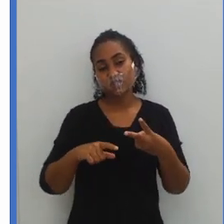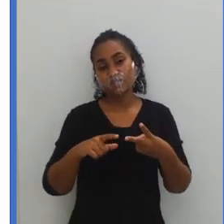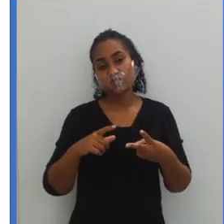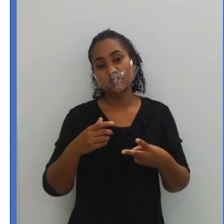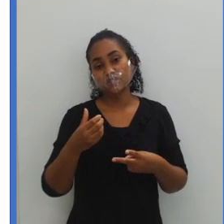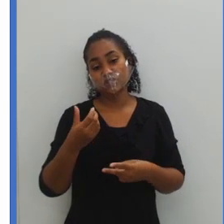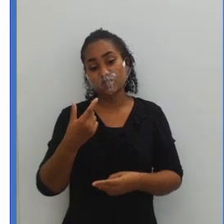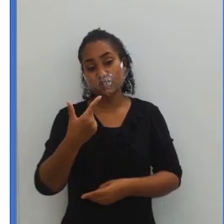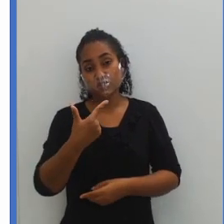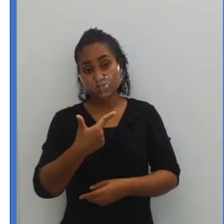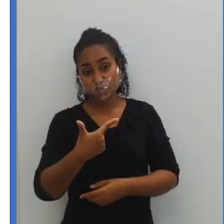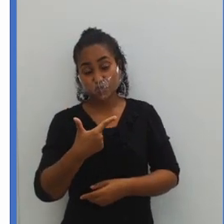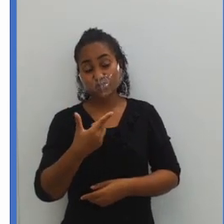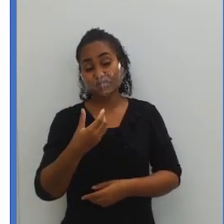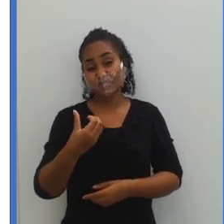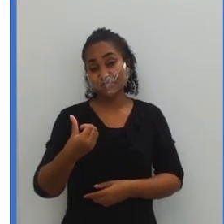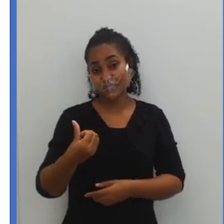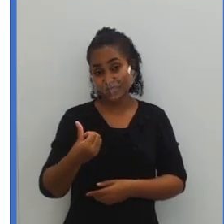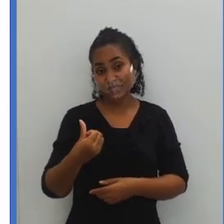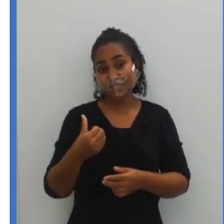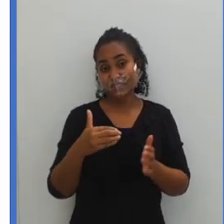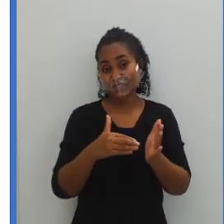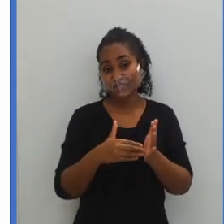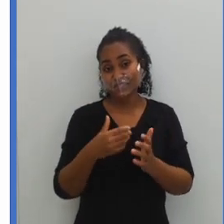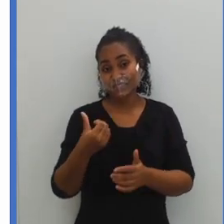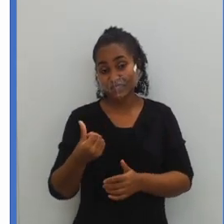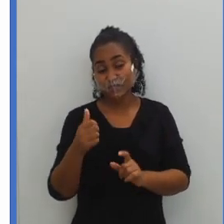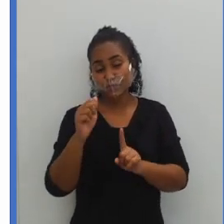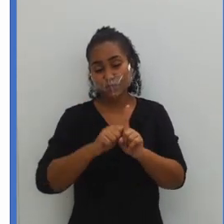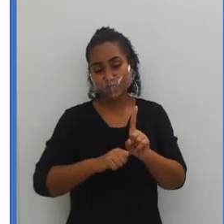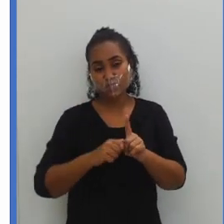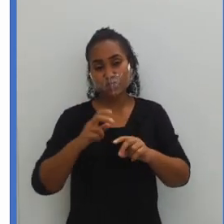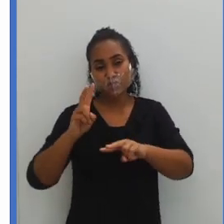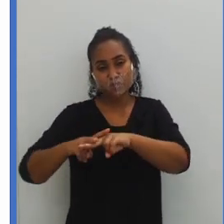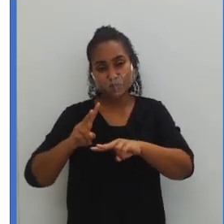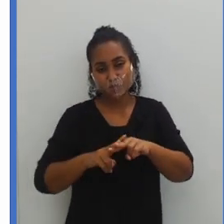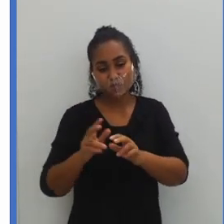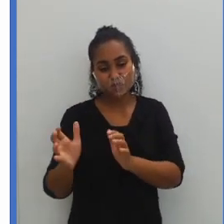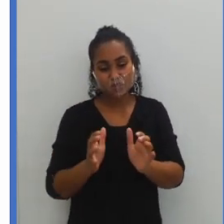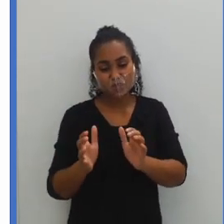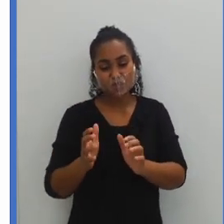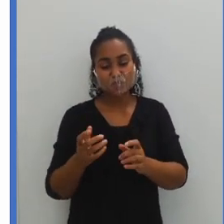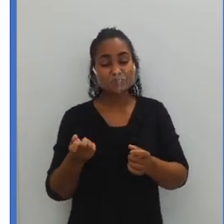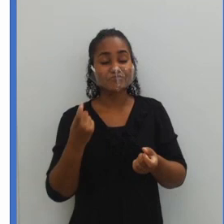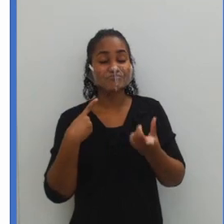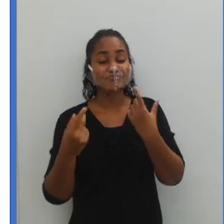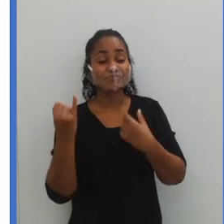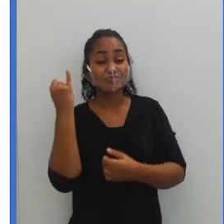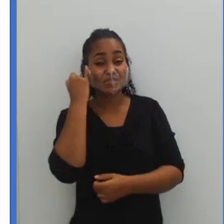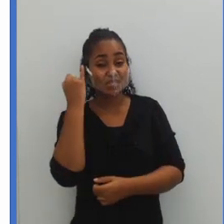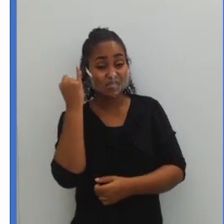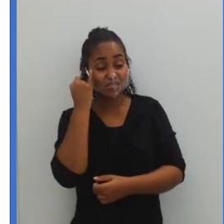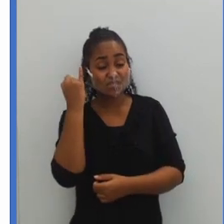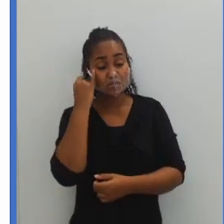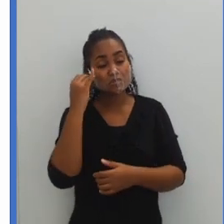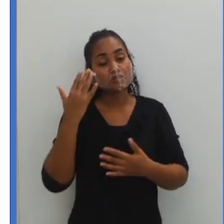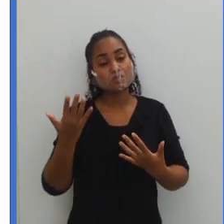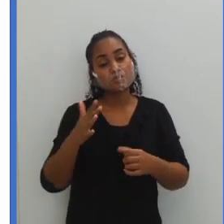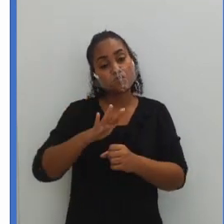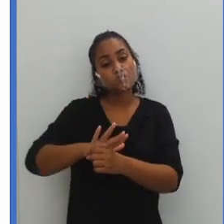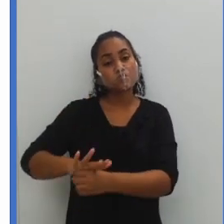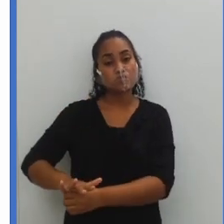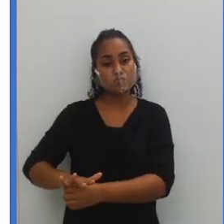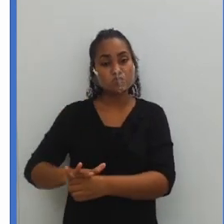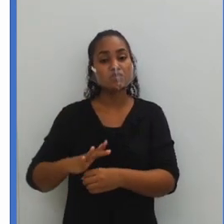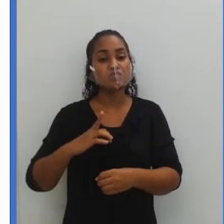a 6 meses de prisão. Ainda no período colonial, eram considerados vadiagem, portanto, um